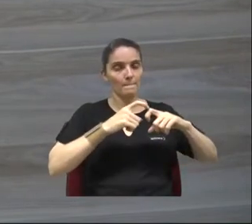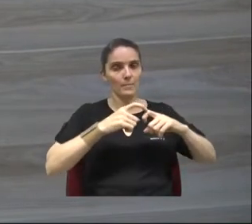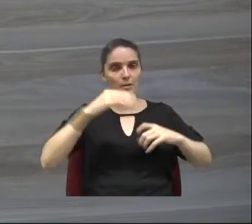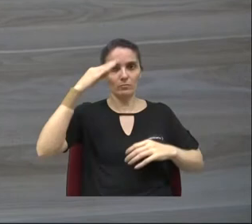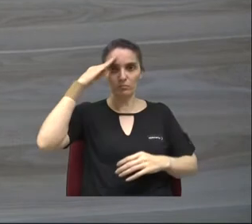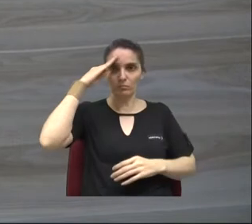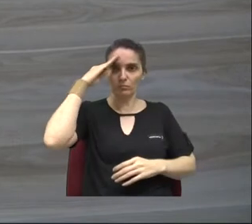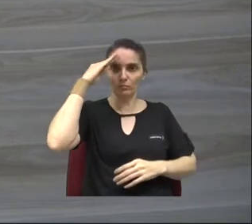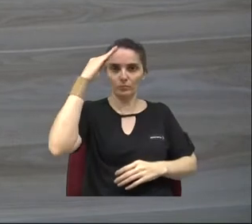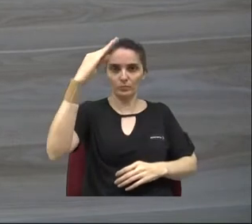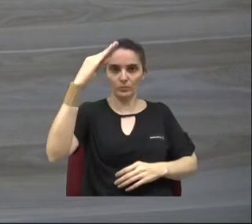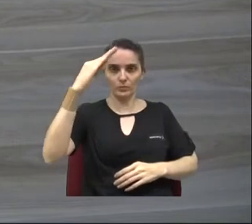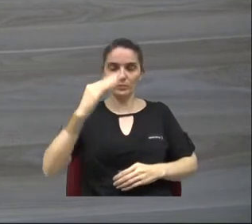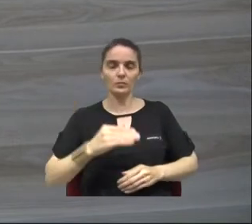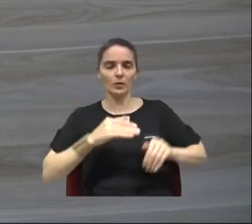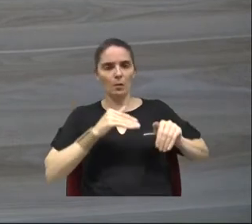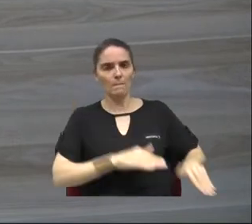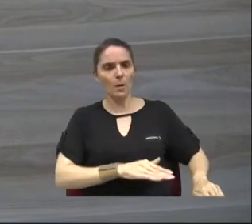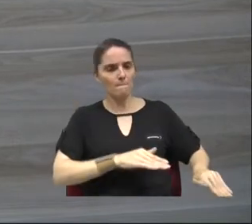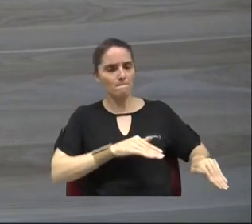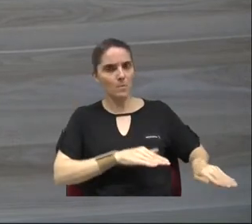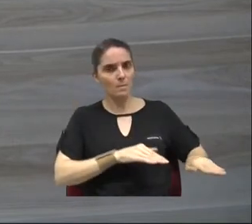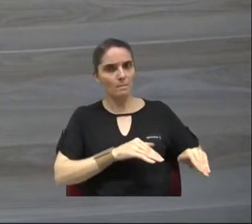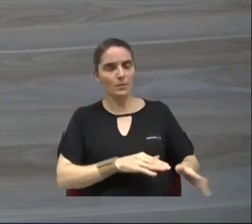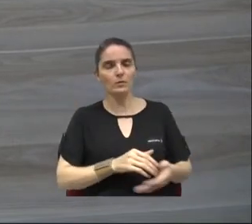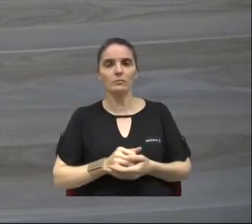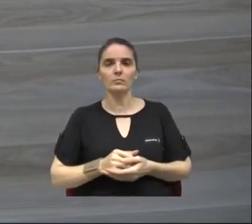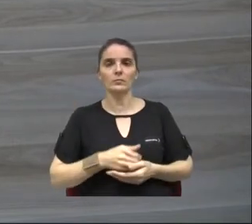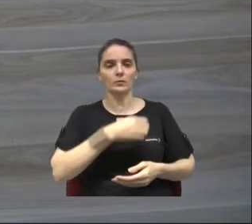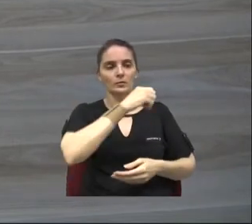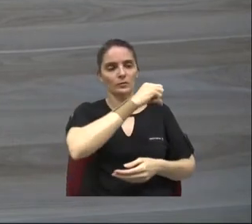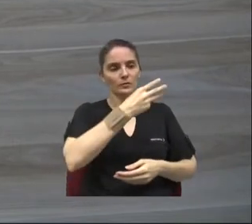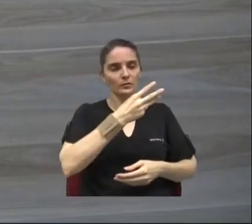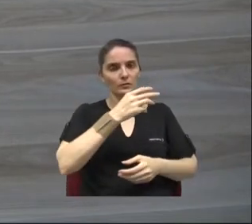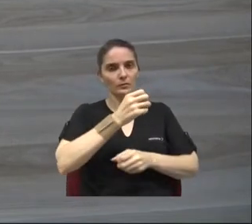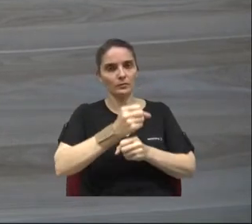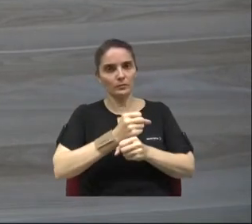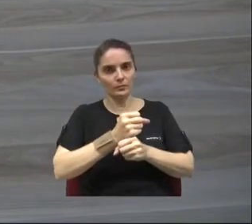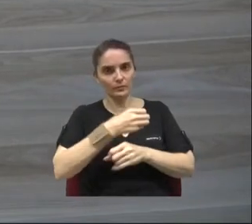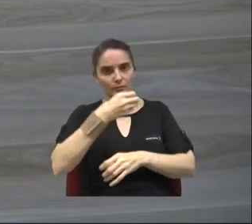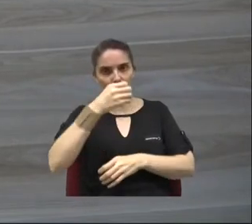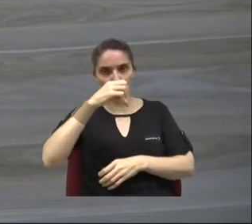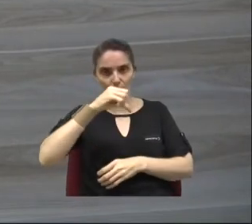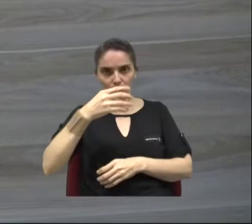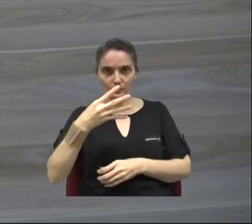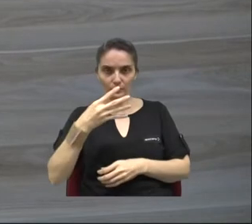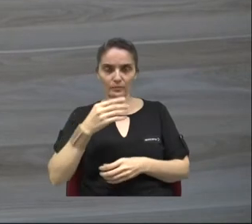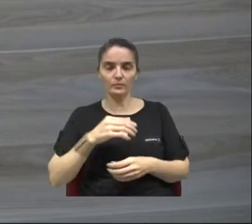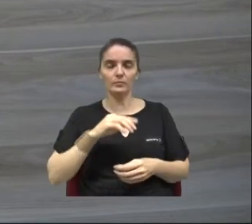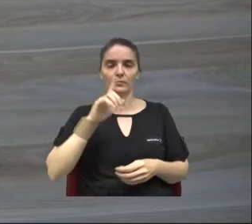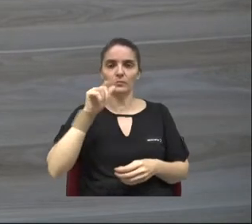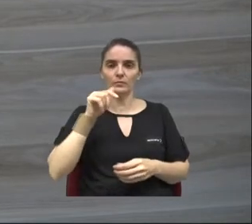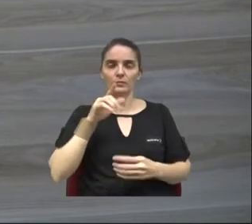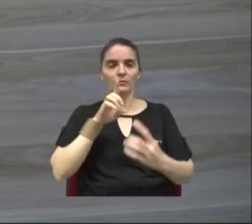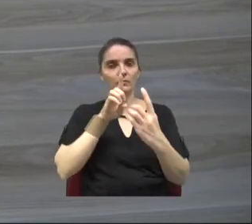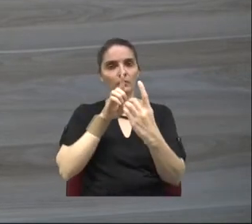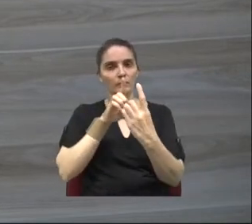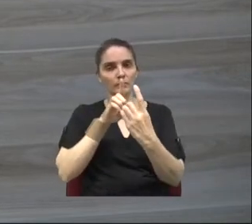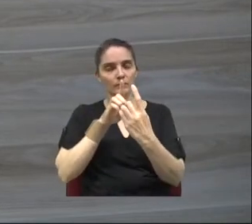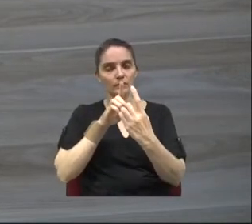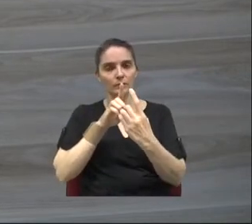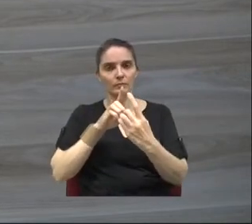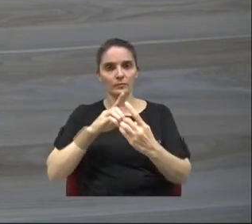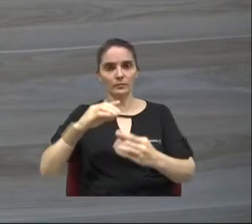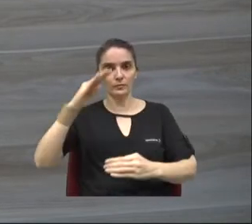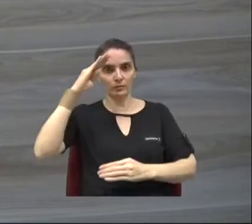desempenhou durante um ano, de 93 a 94, em Campinas, prestando atendimento médico em quartel,